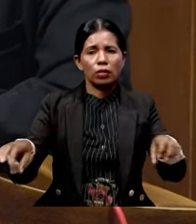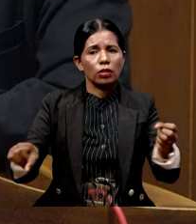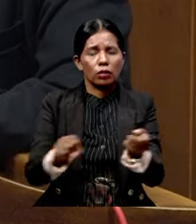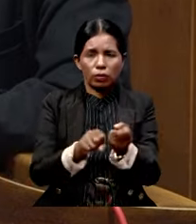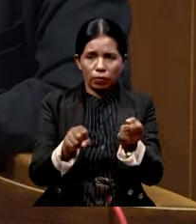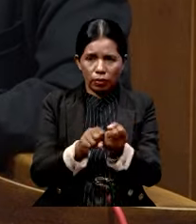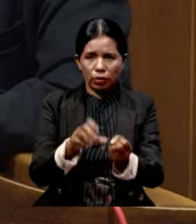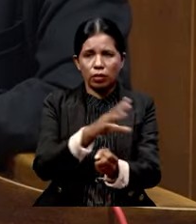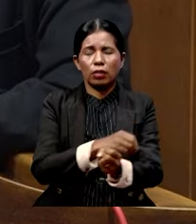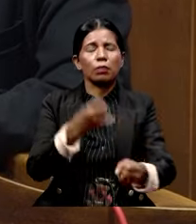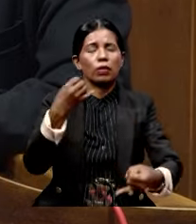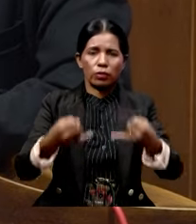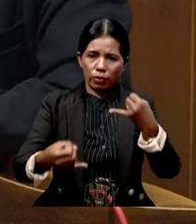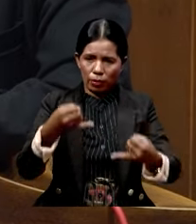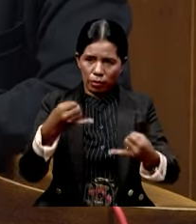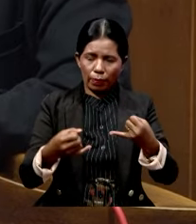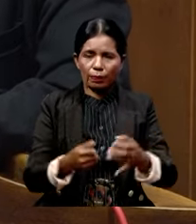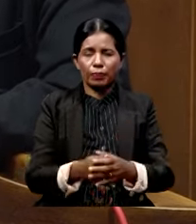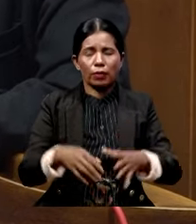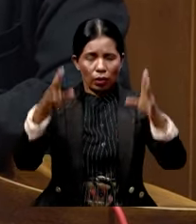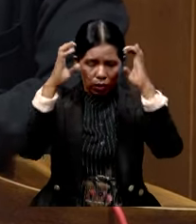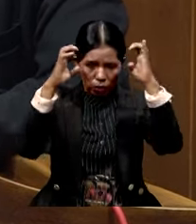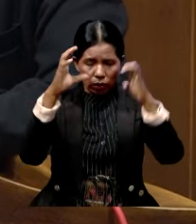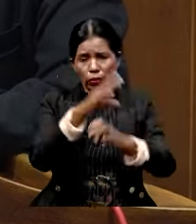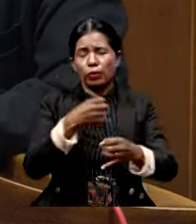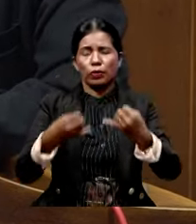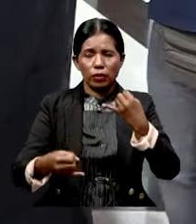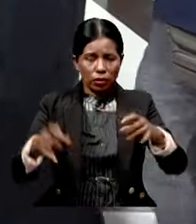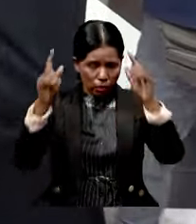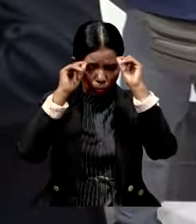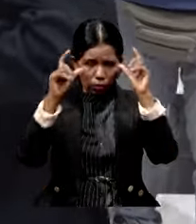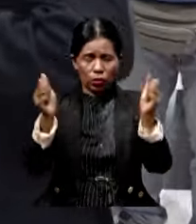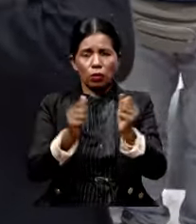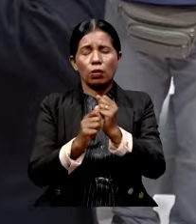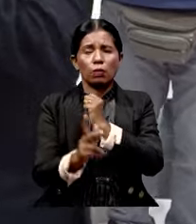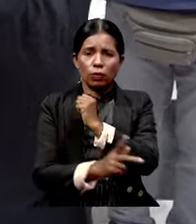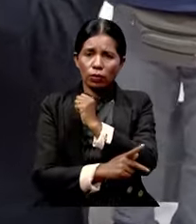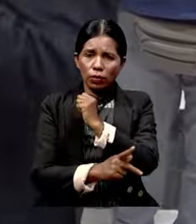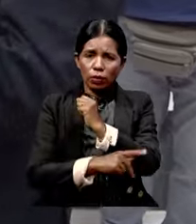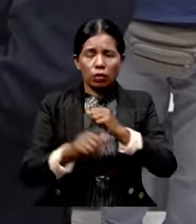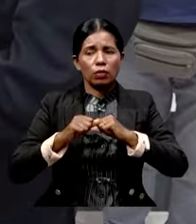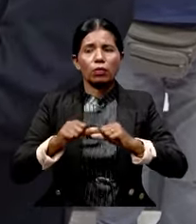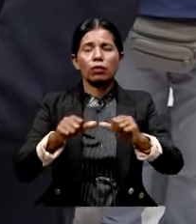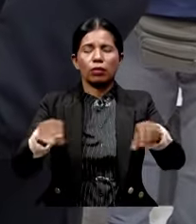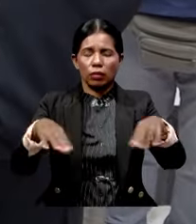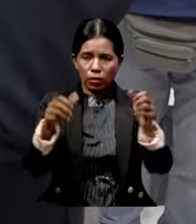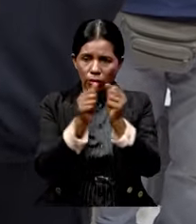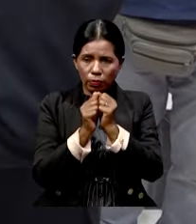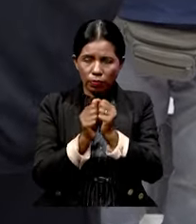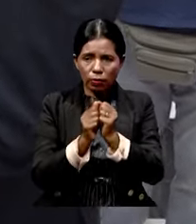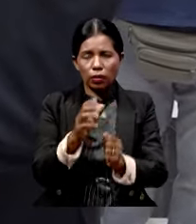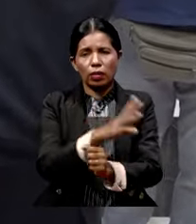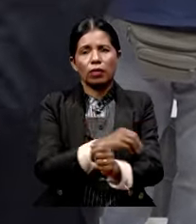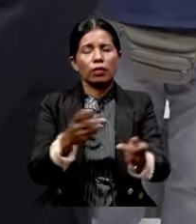a componente da justiça. Além do setor educação na justiça, Timor-Leste e Portugal Mos se continua serviço remoto e a